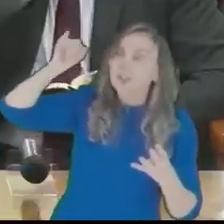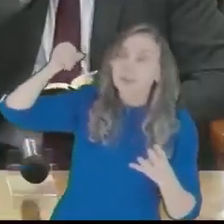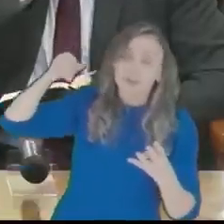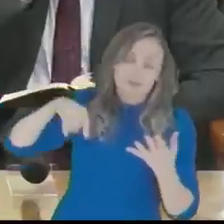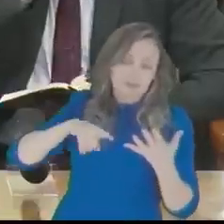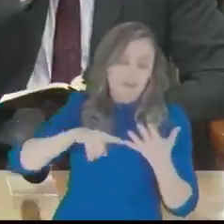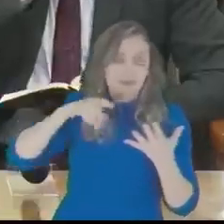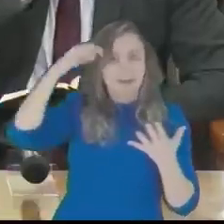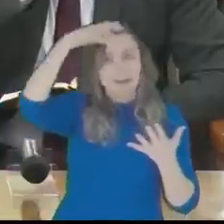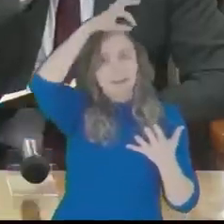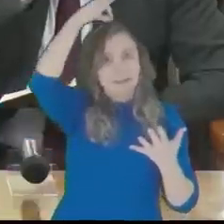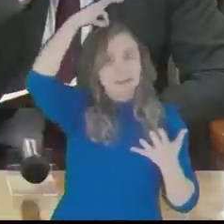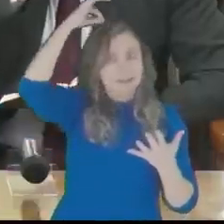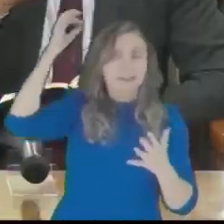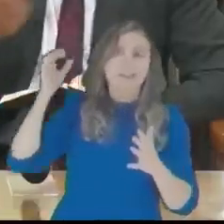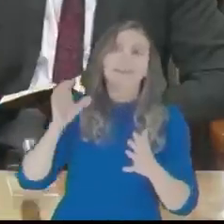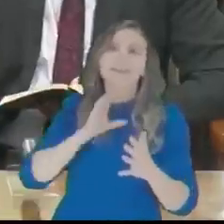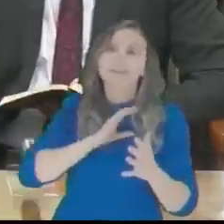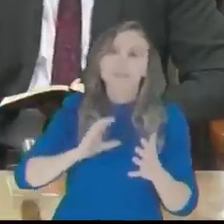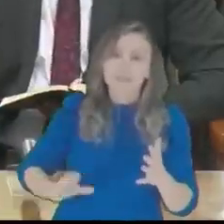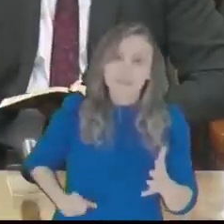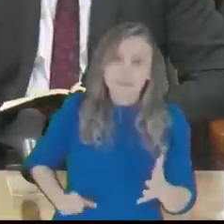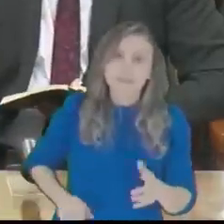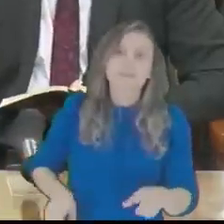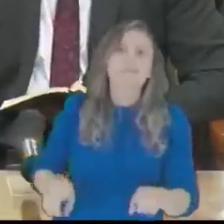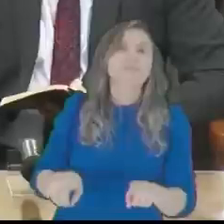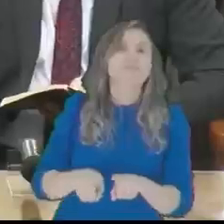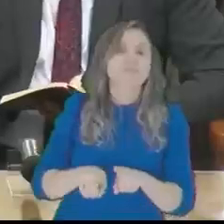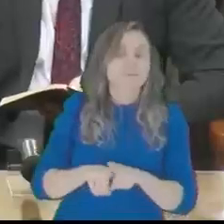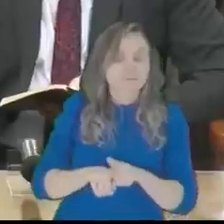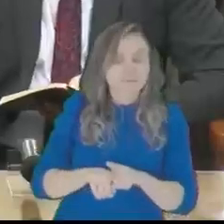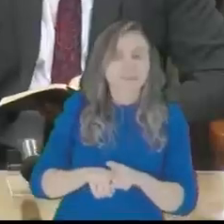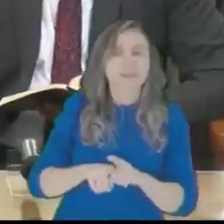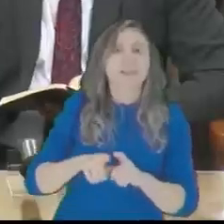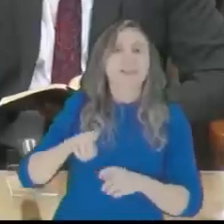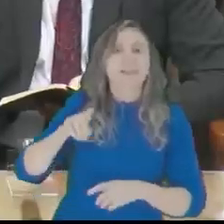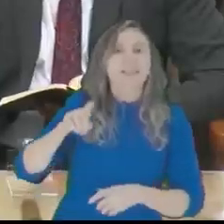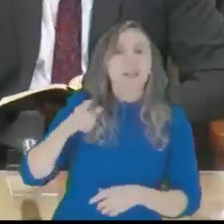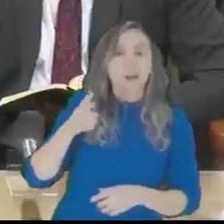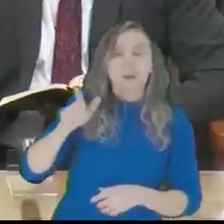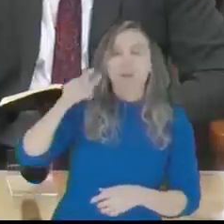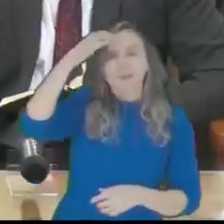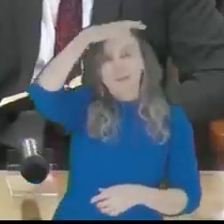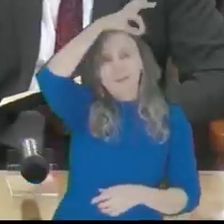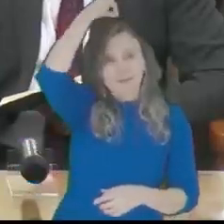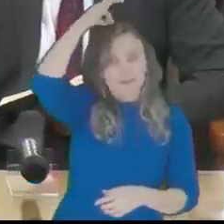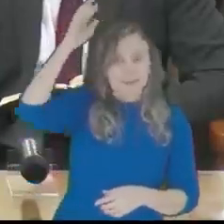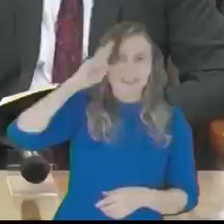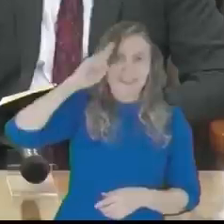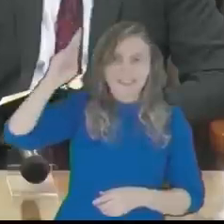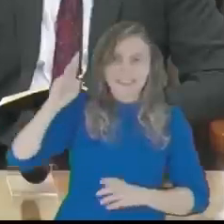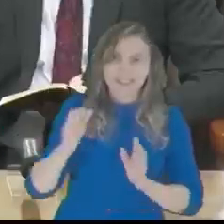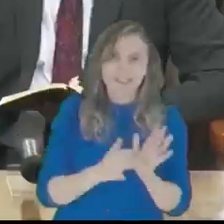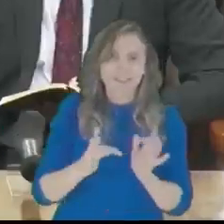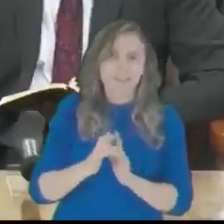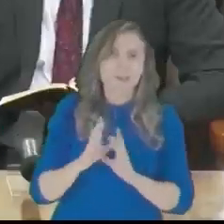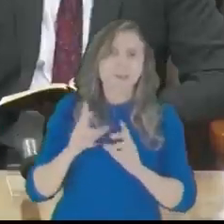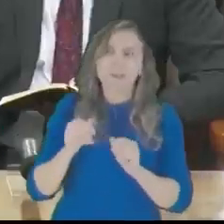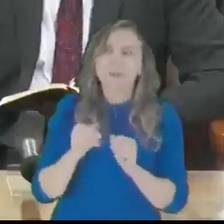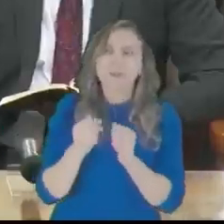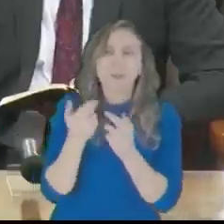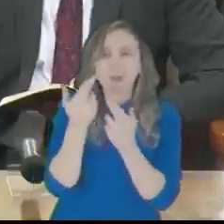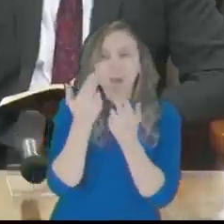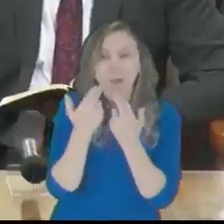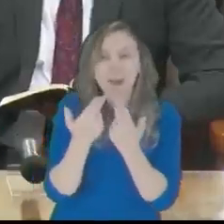de Cristo e ele é chamado Espírito do Senhor Jesus. Tudo é a mesma coisa. Então, pastor